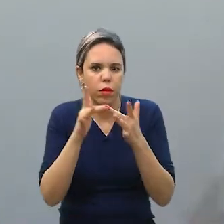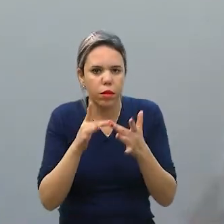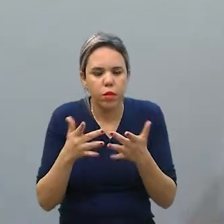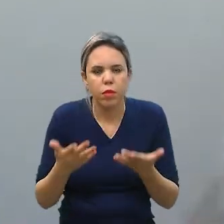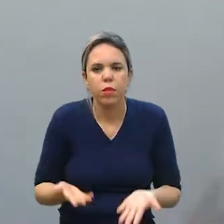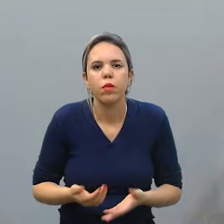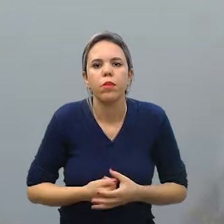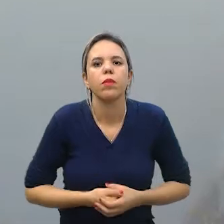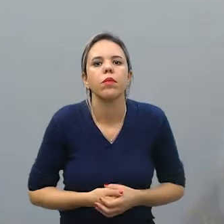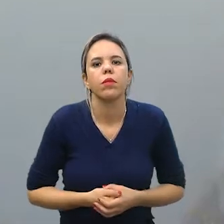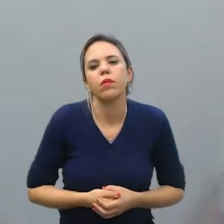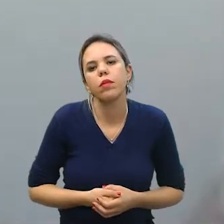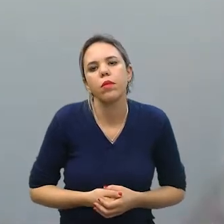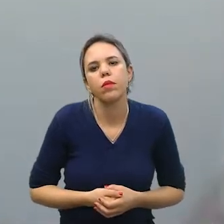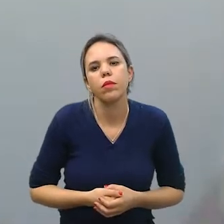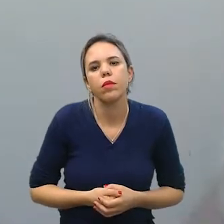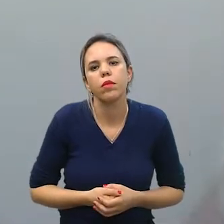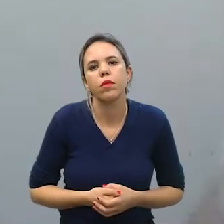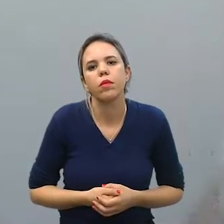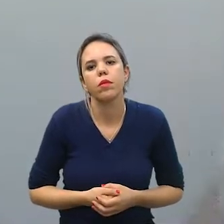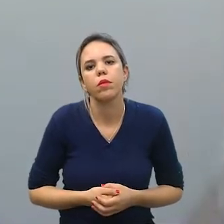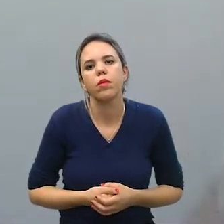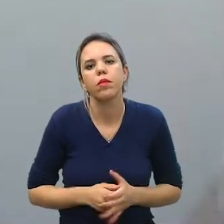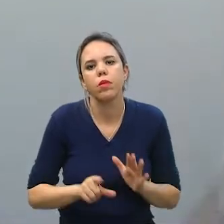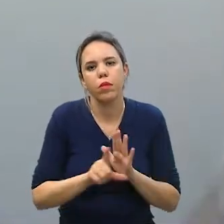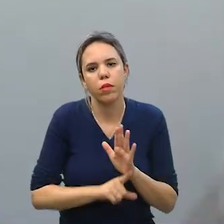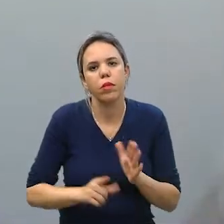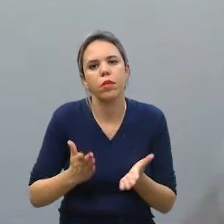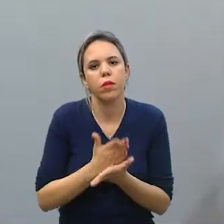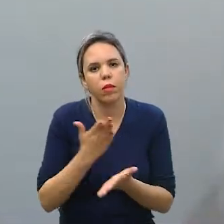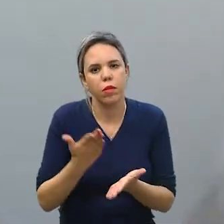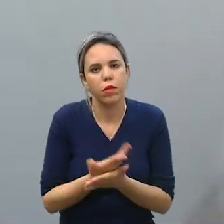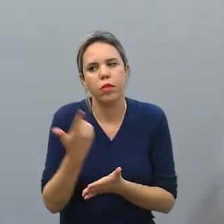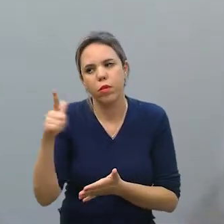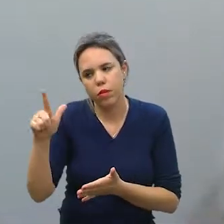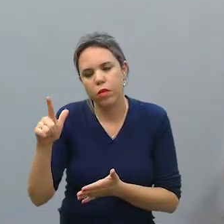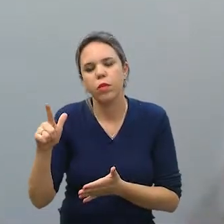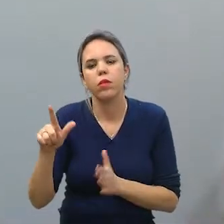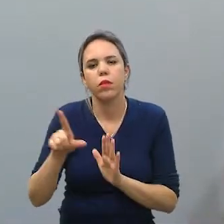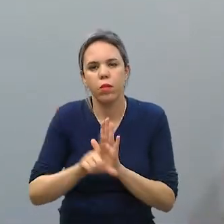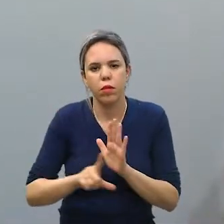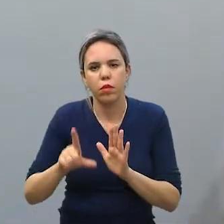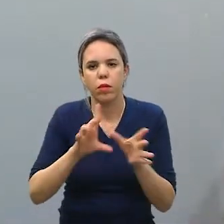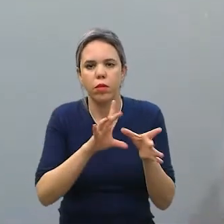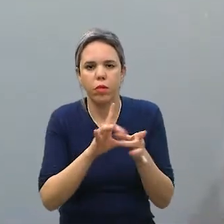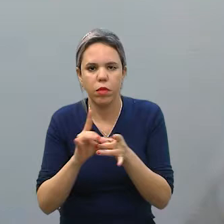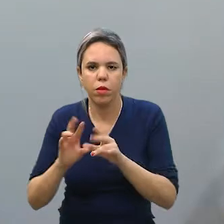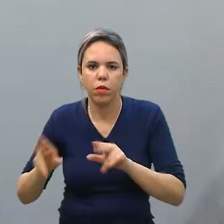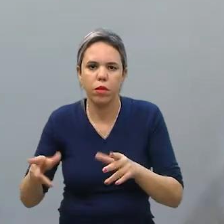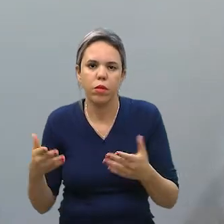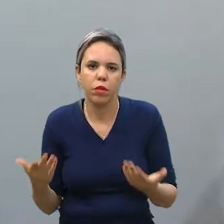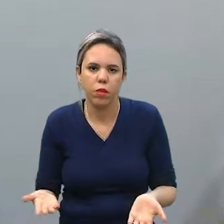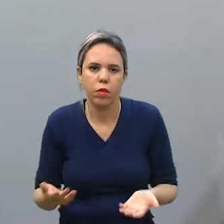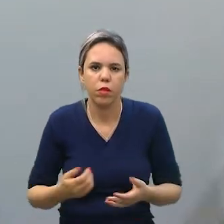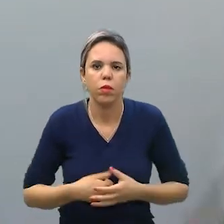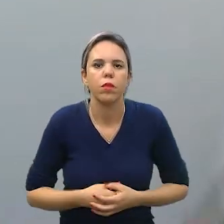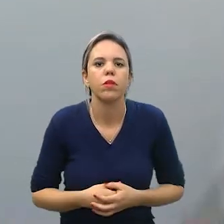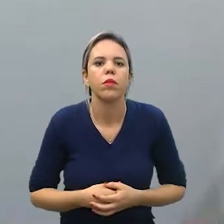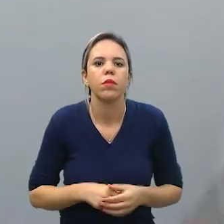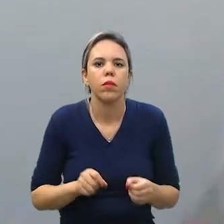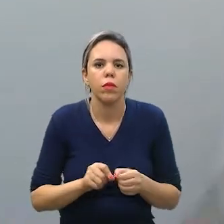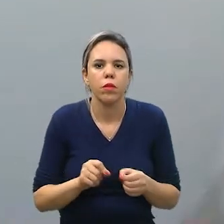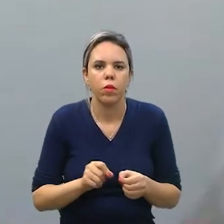relações entre obras em si, mas também com outras obras e com o contexto. Então,